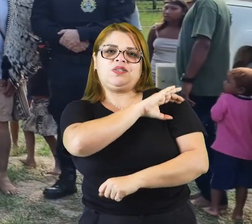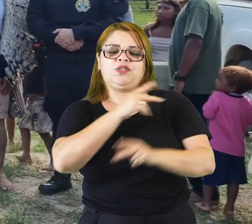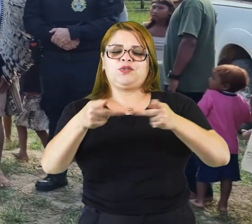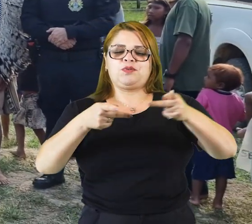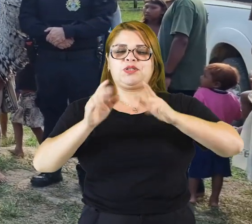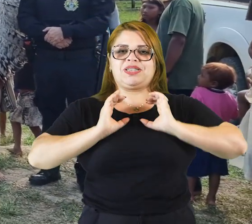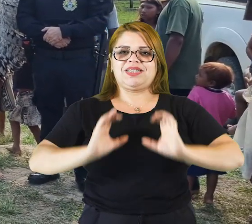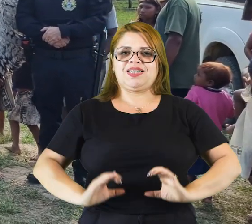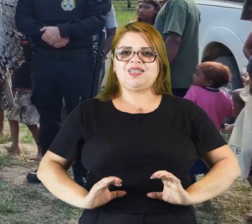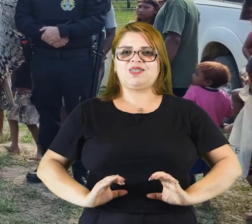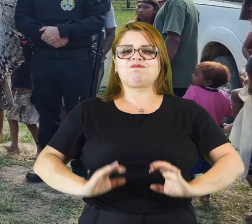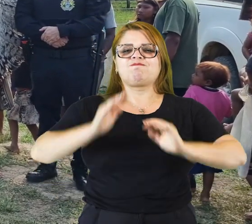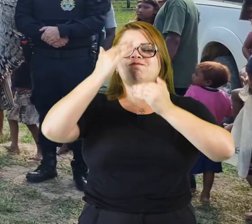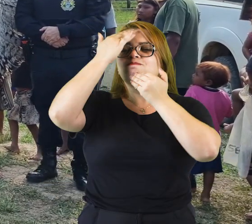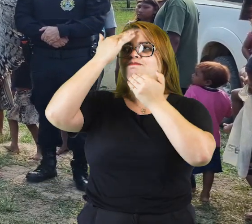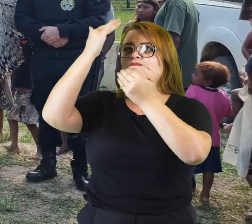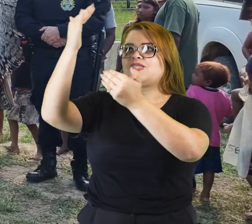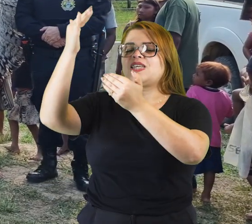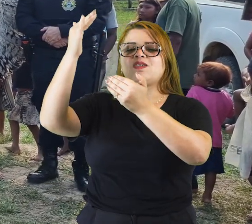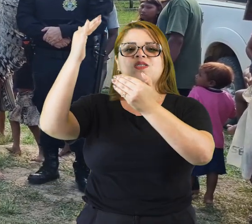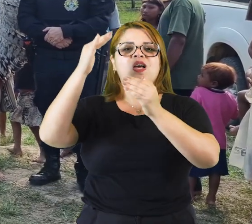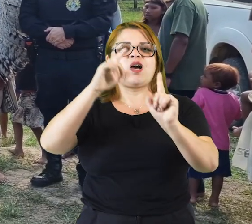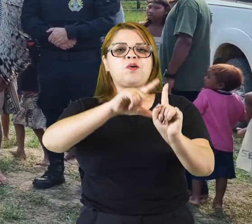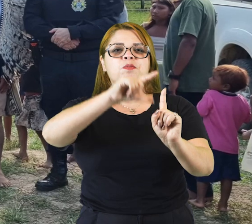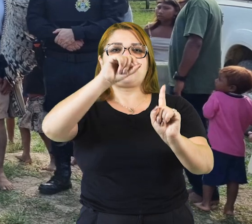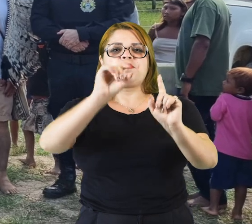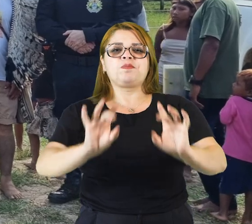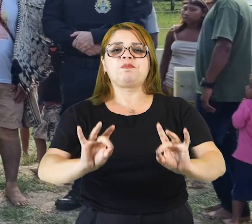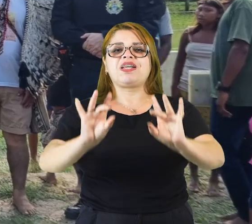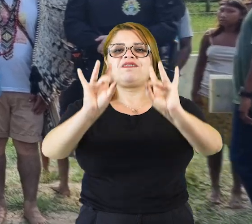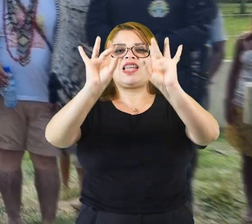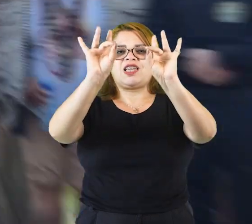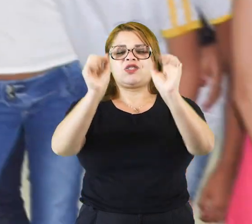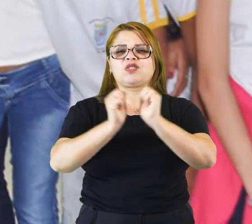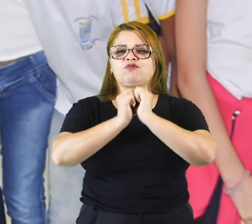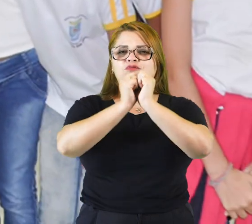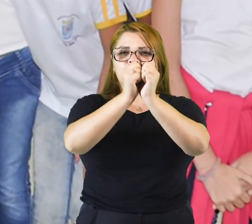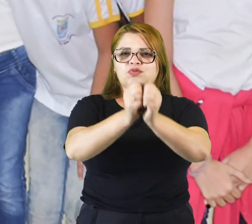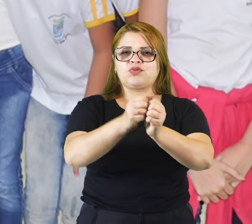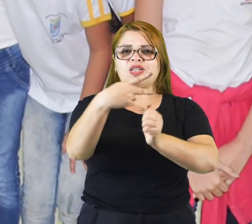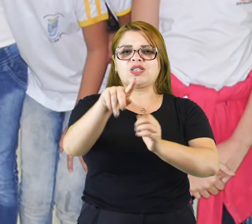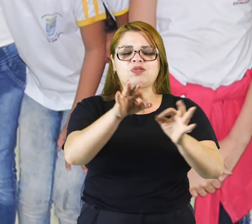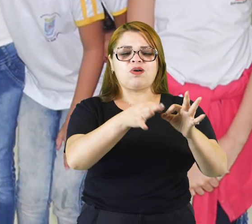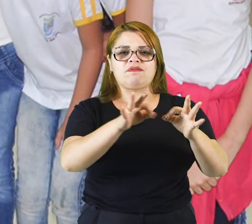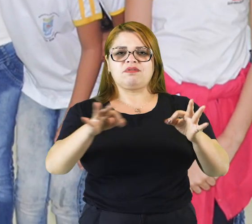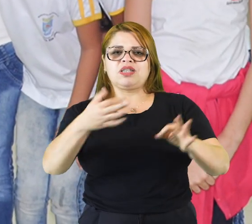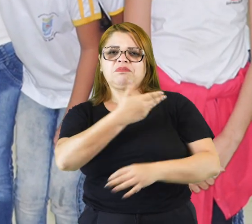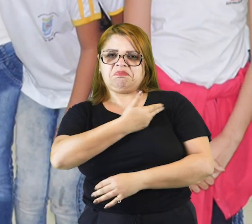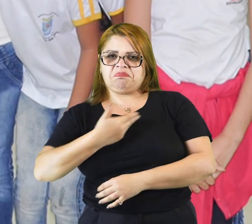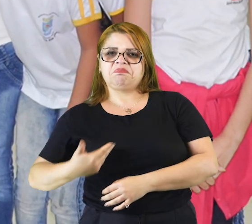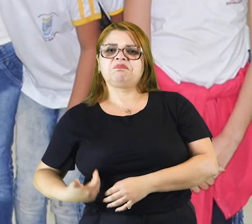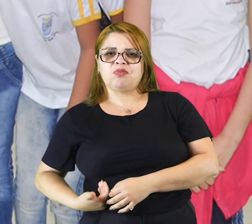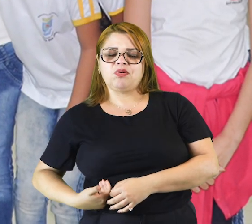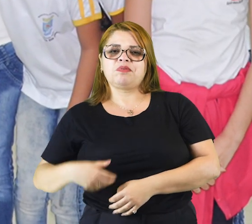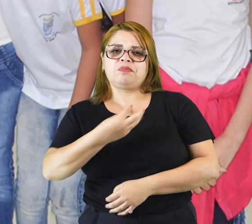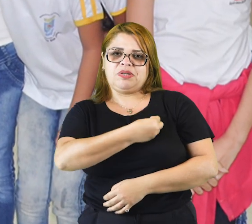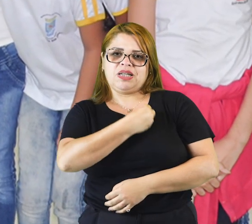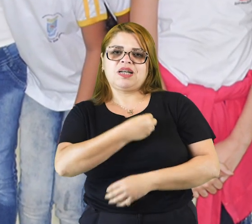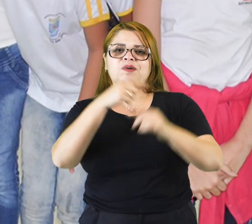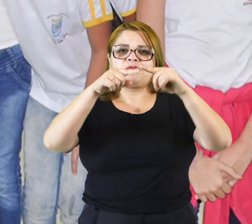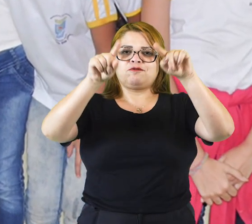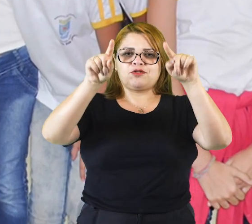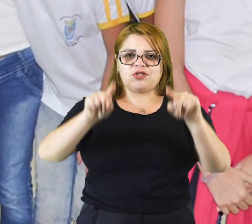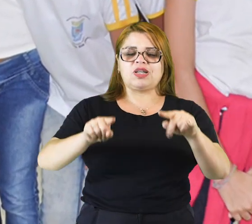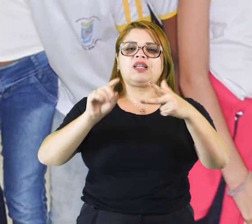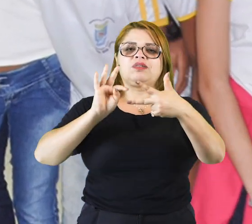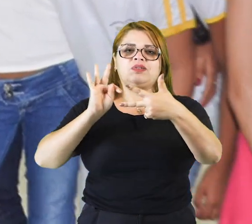Cidadão. Desembargadora Eva, eu agradeço a Deus o privilégio, né, de ter acompanhado parte de sua vida pública, quer seja como seu servidor